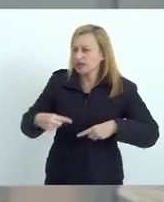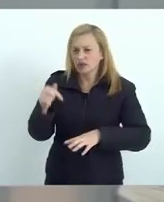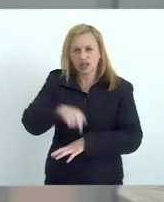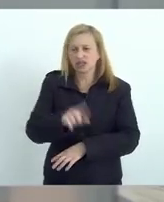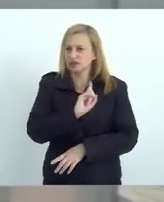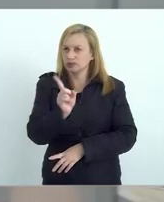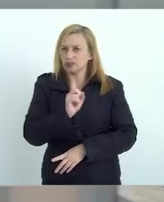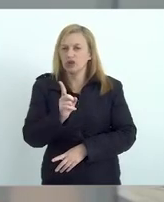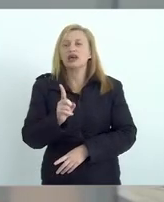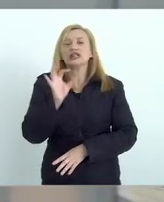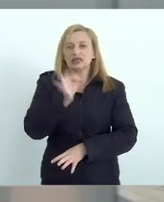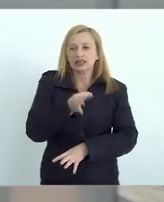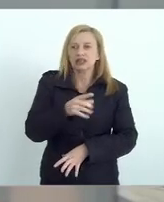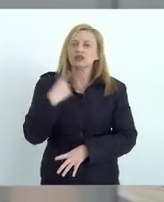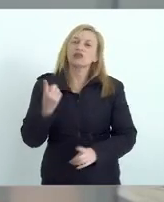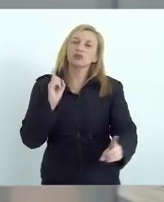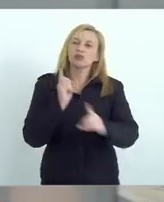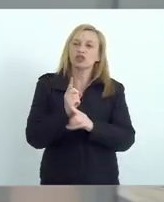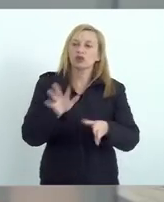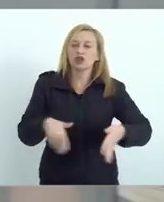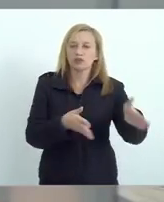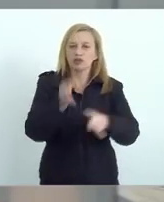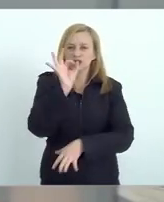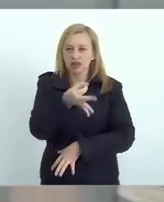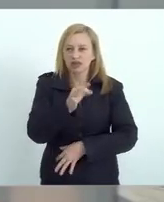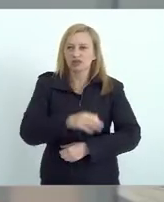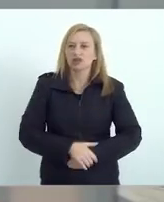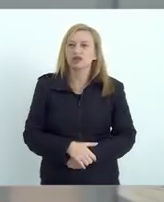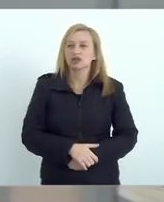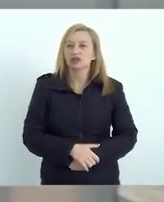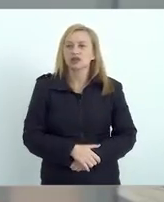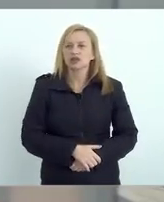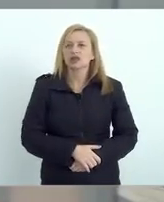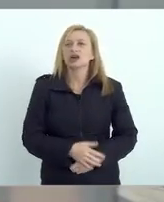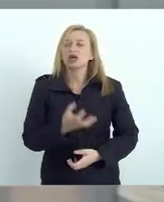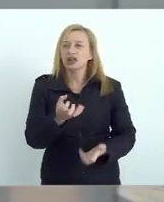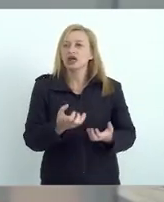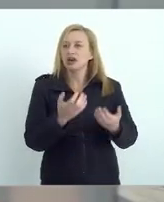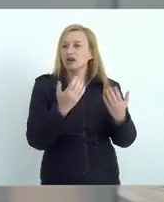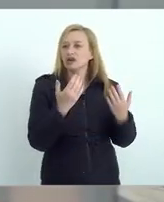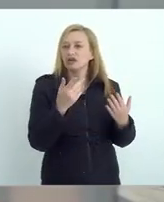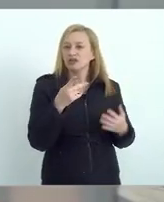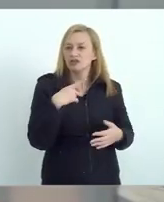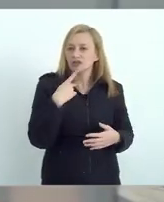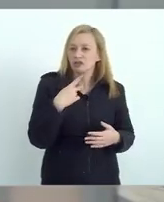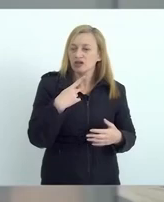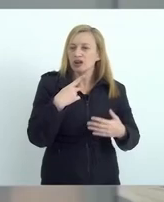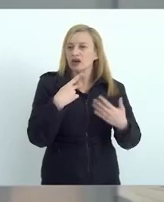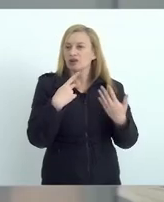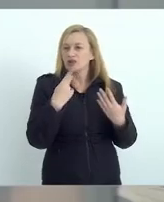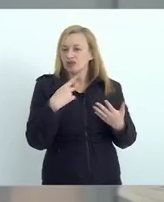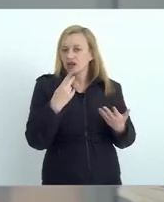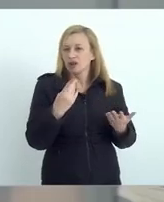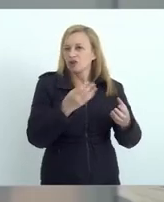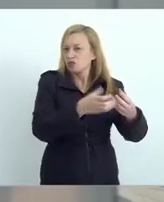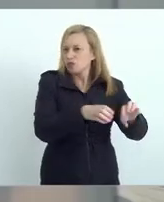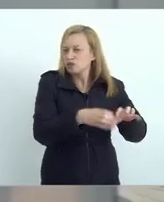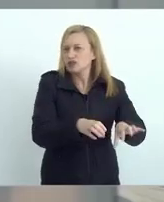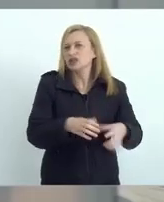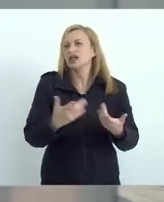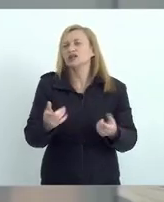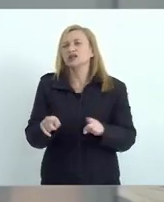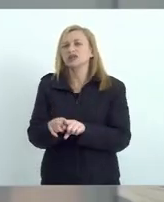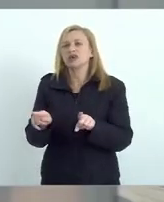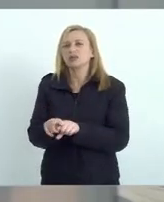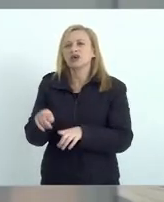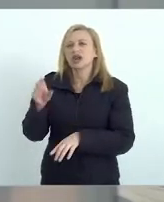eu tenho certeza que a gente vai conseguir encontrar um bom caminho então fazer essa menção que era apresentar os e hoje principalmente os concursados também o comando das